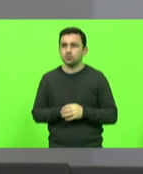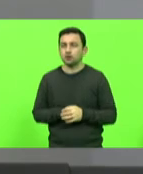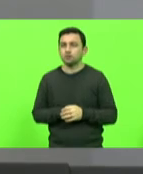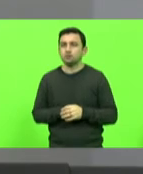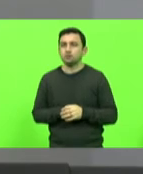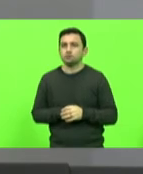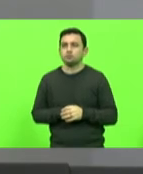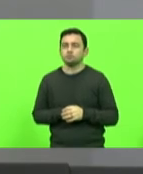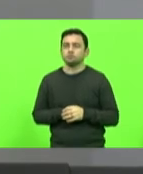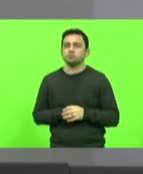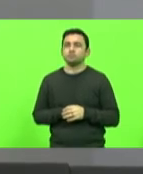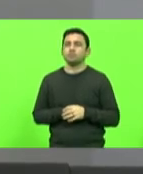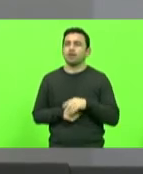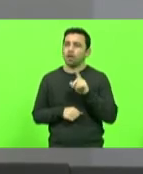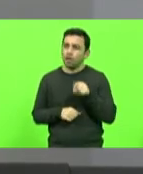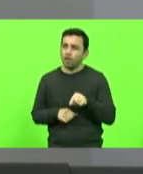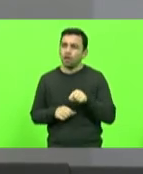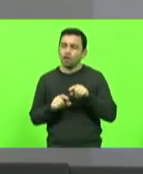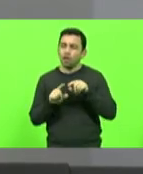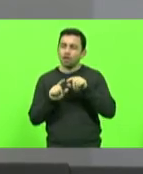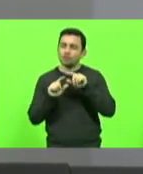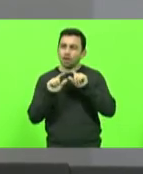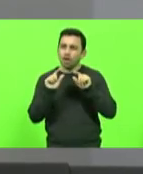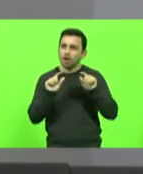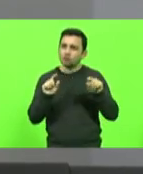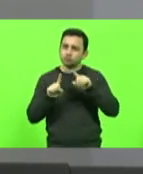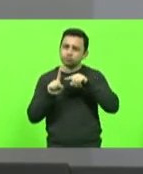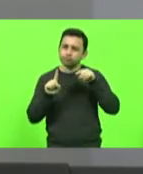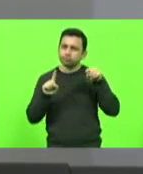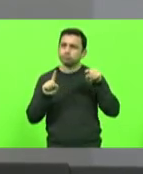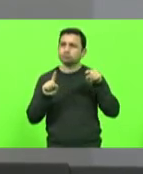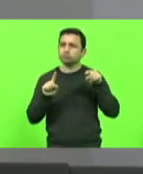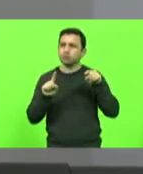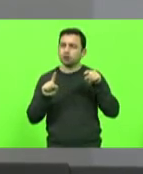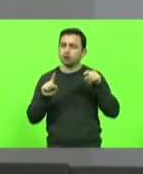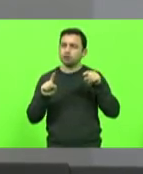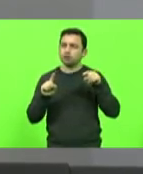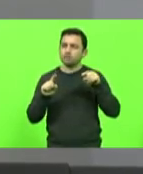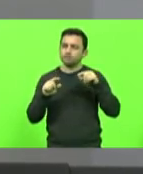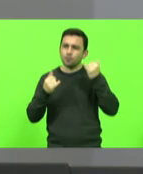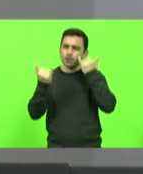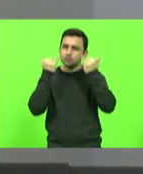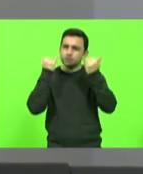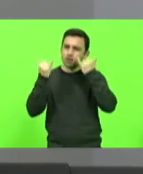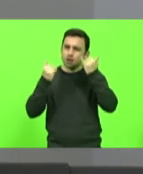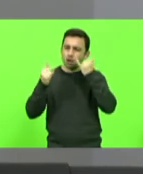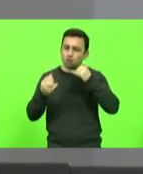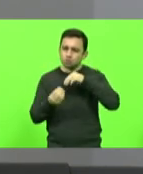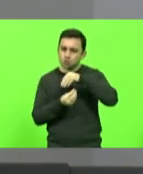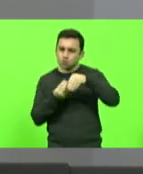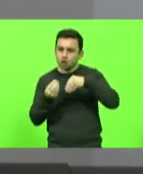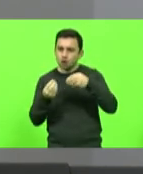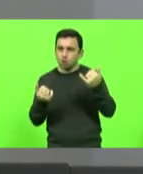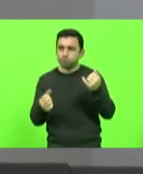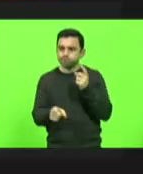né, que são os dados, as informações, esse cruzamento de dados, informações, indicadores.